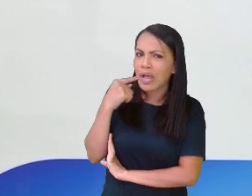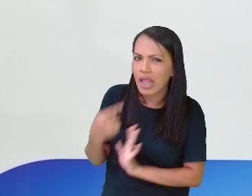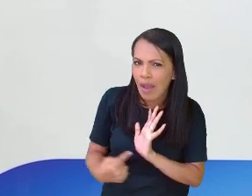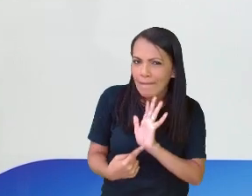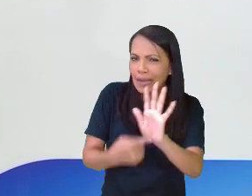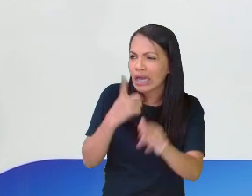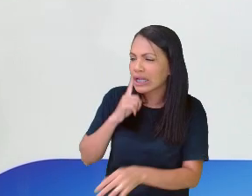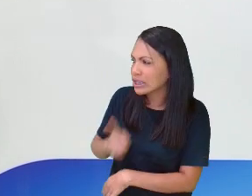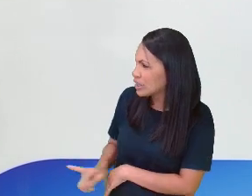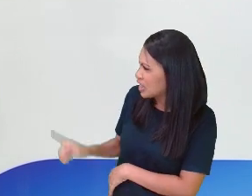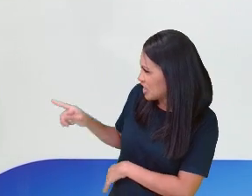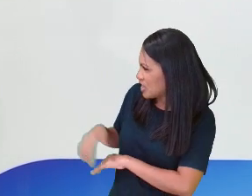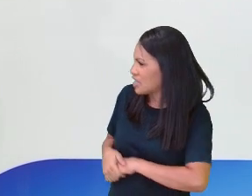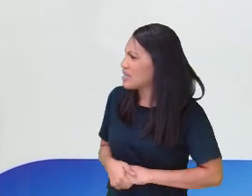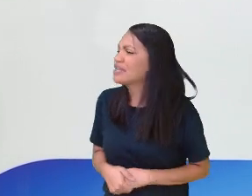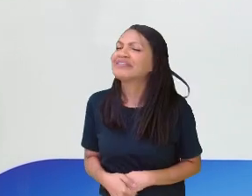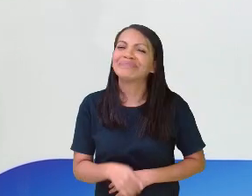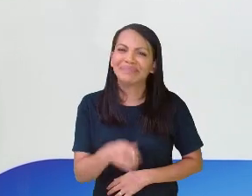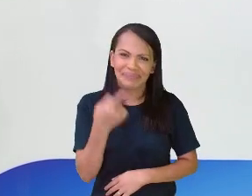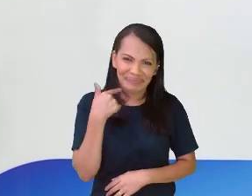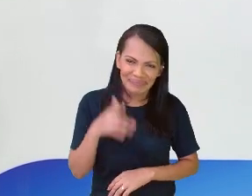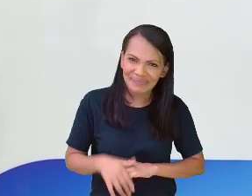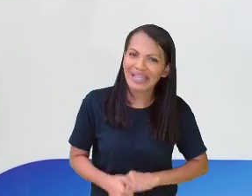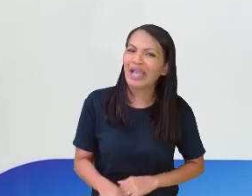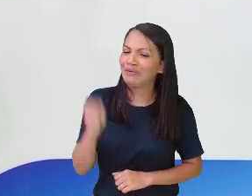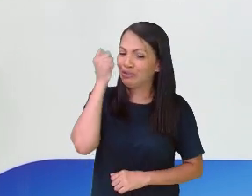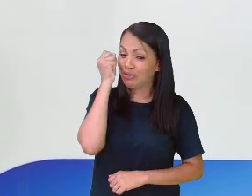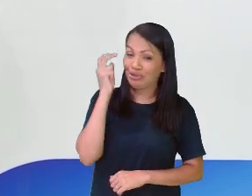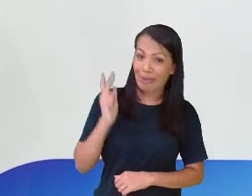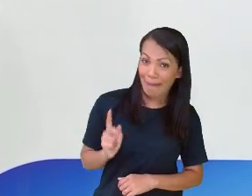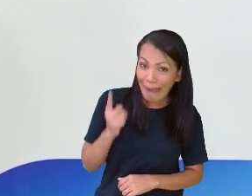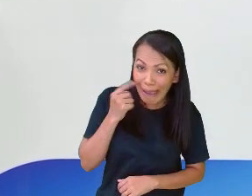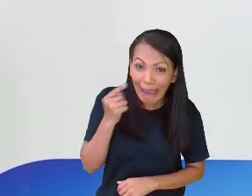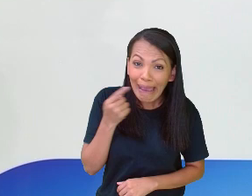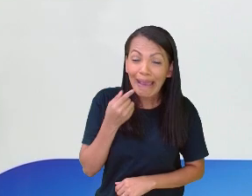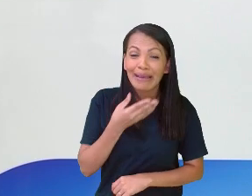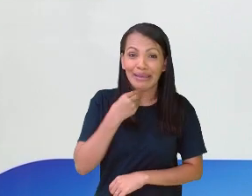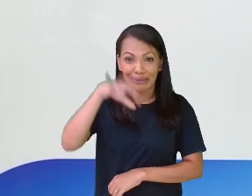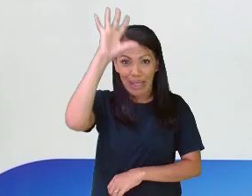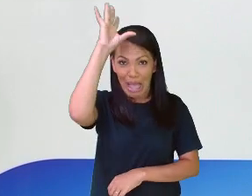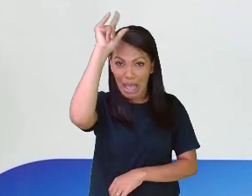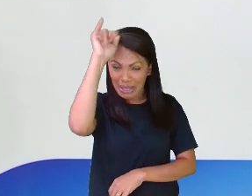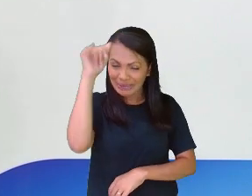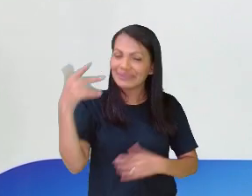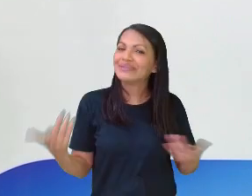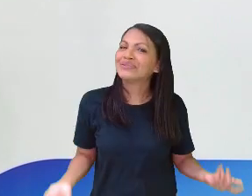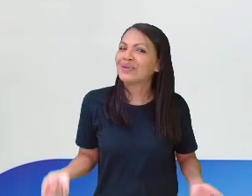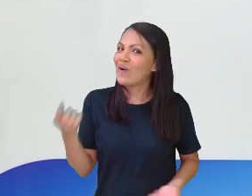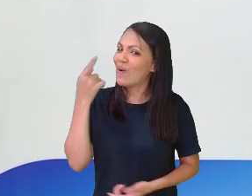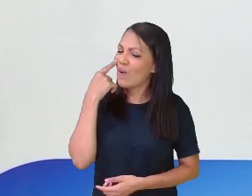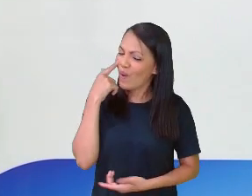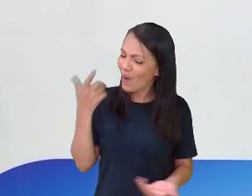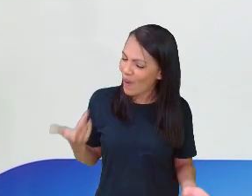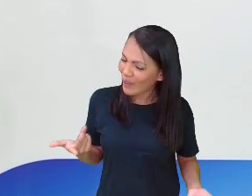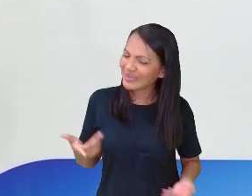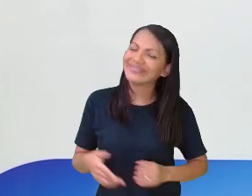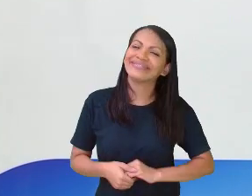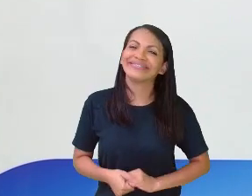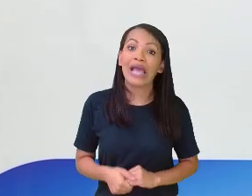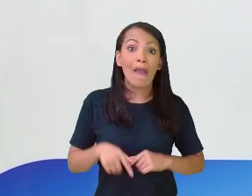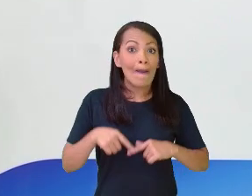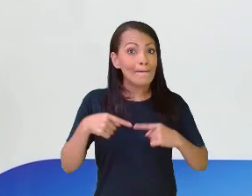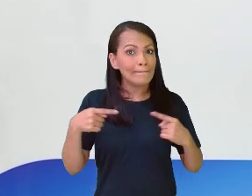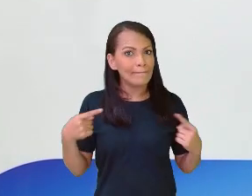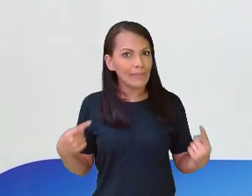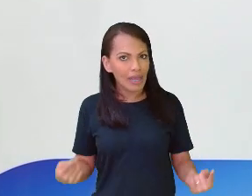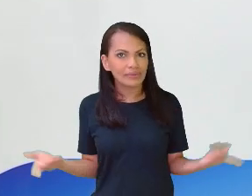É verdade. Este Carijó é muito estrela. Sério. Muita estrela, viu, Carijó? Olha, olha, olha. Mas,